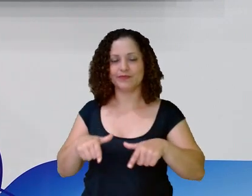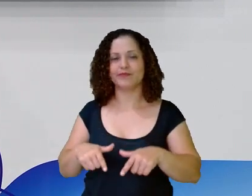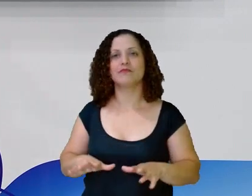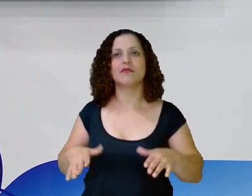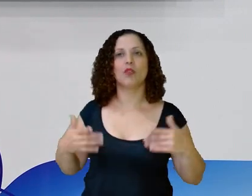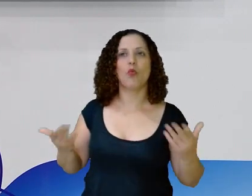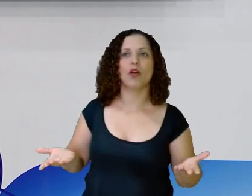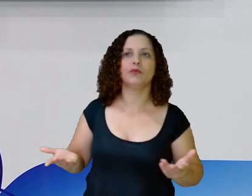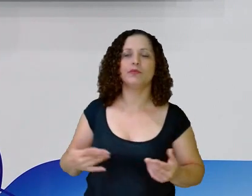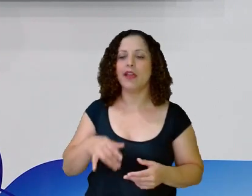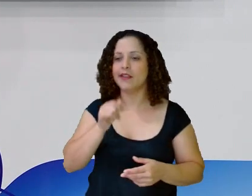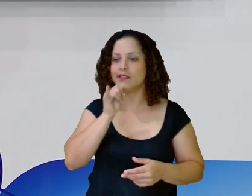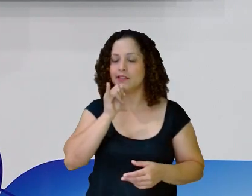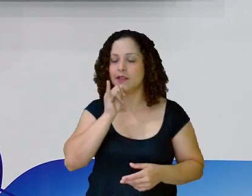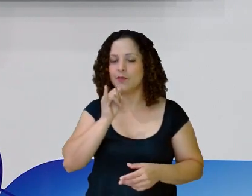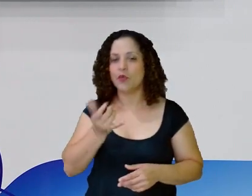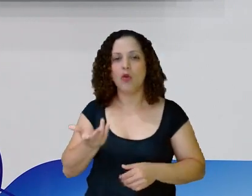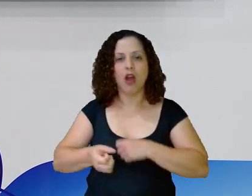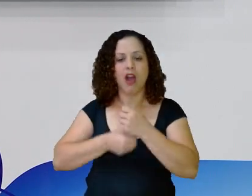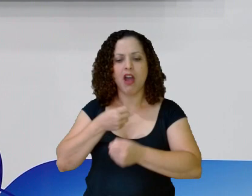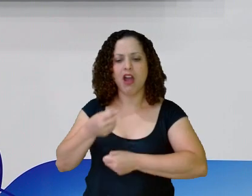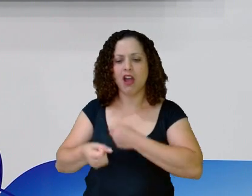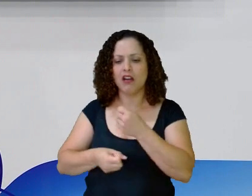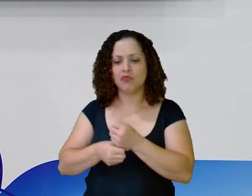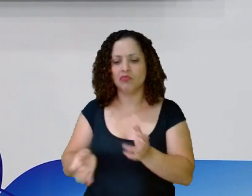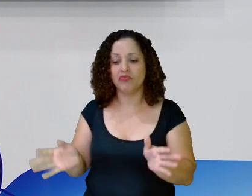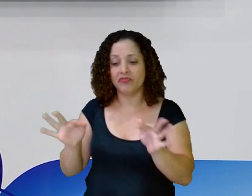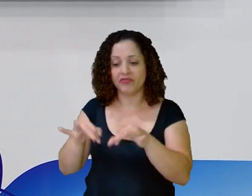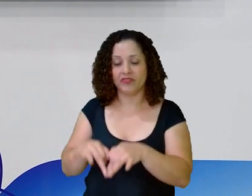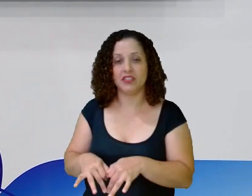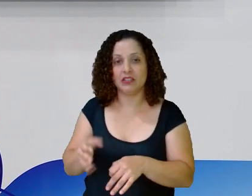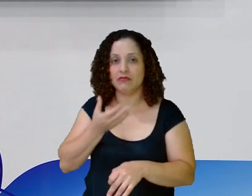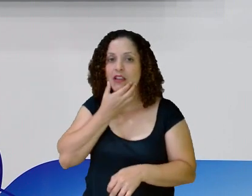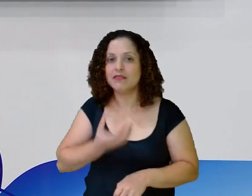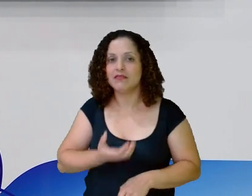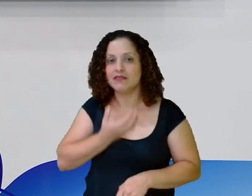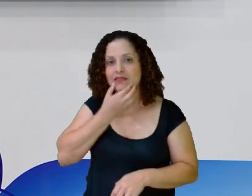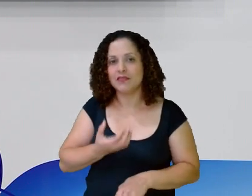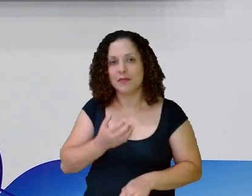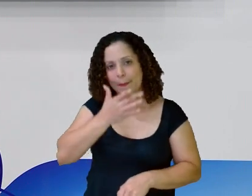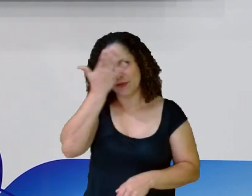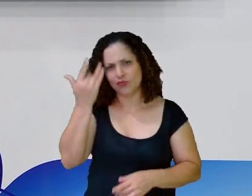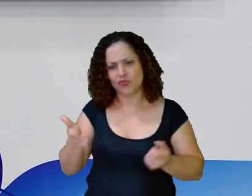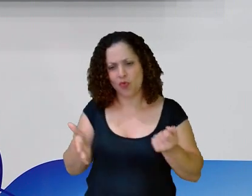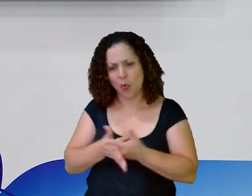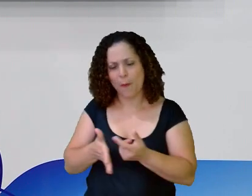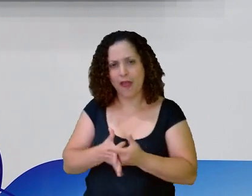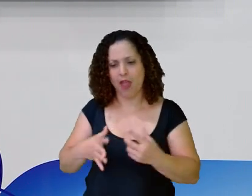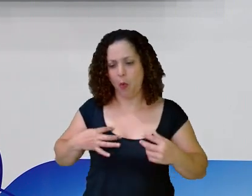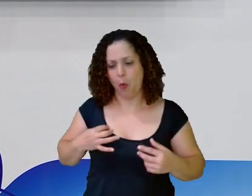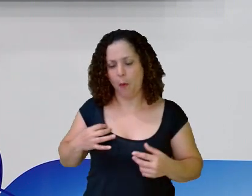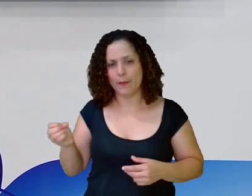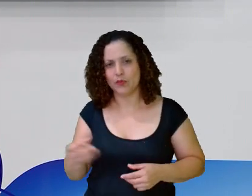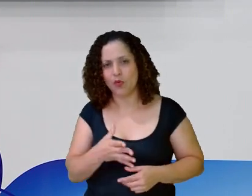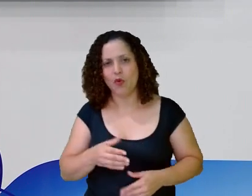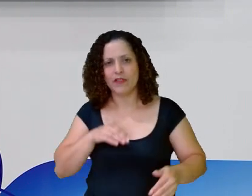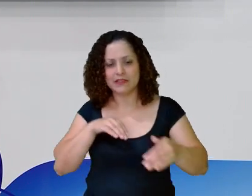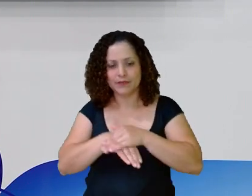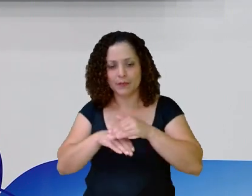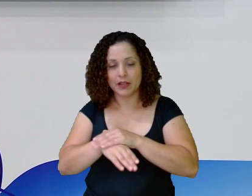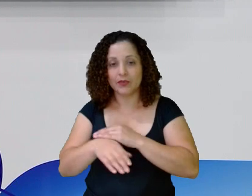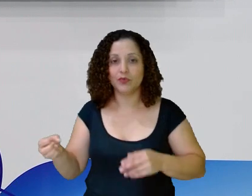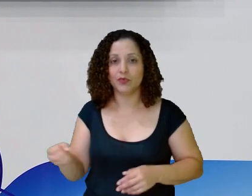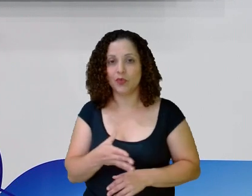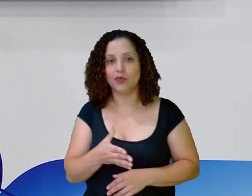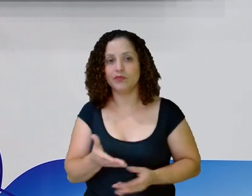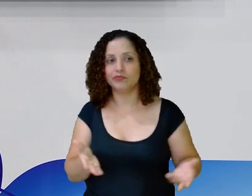de final de ano, que geralmente as pessoas costumam comprar mais, vai comprar uma roupa nova, vai comprar um tênis novo, e aí você